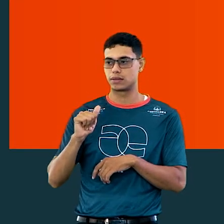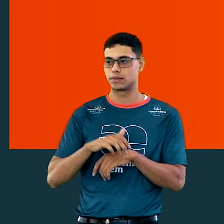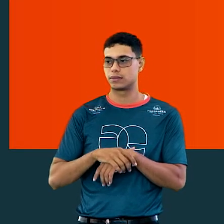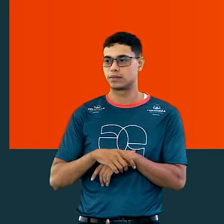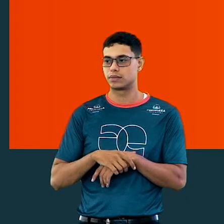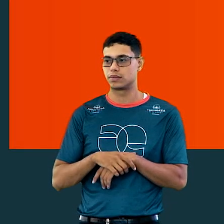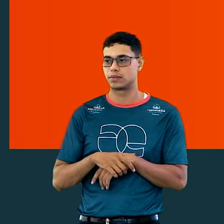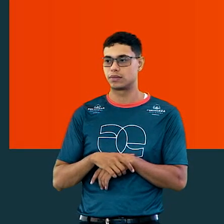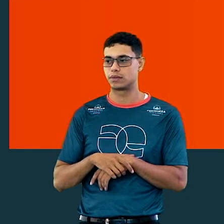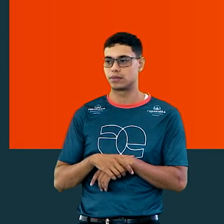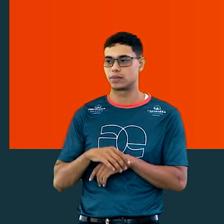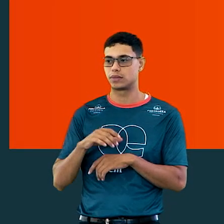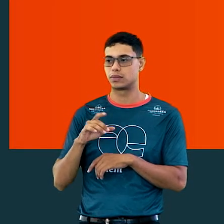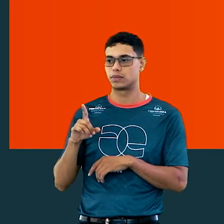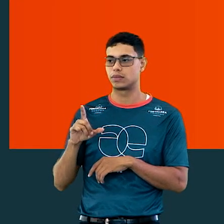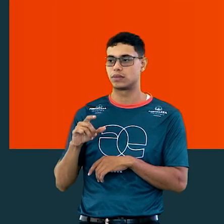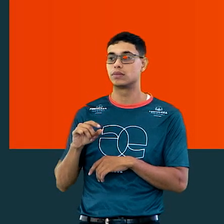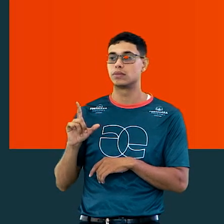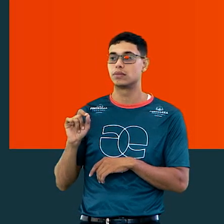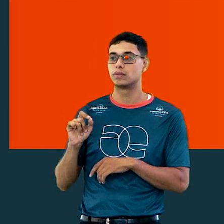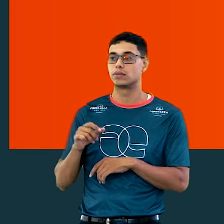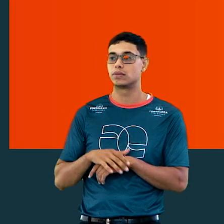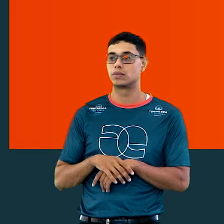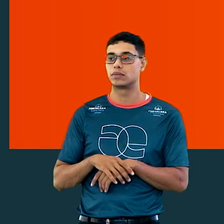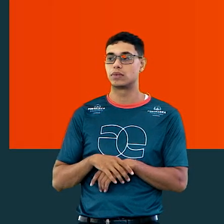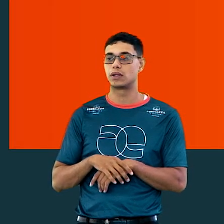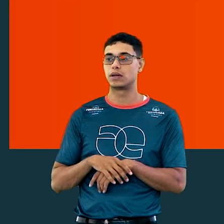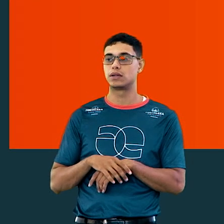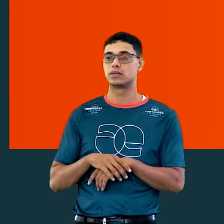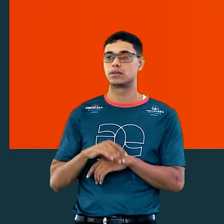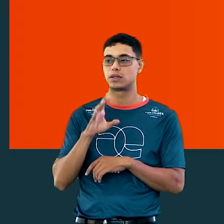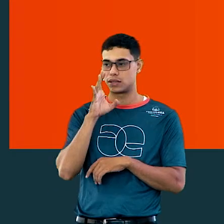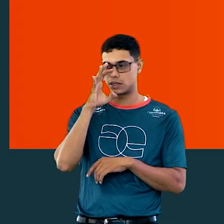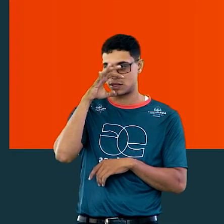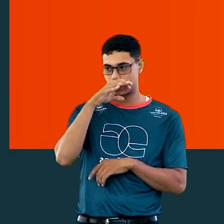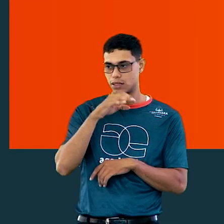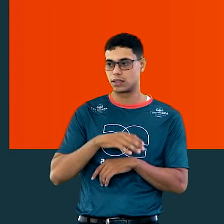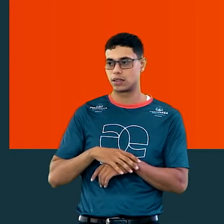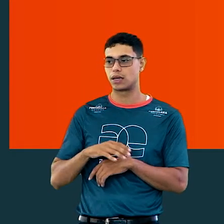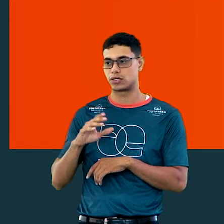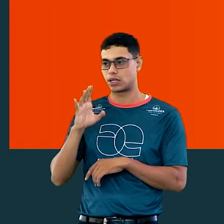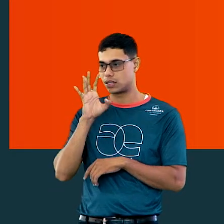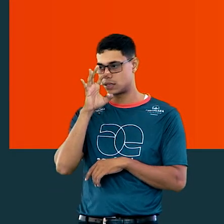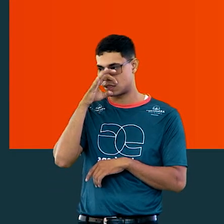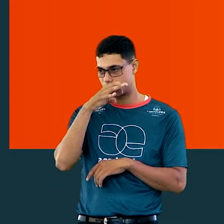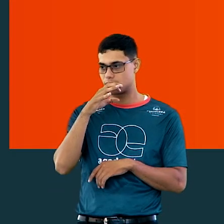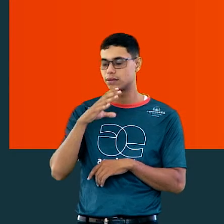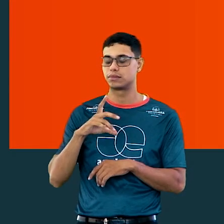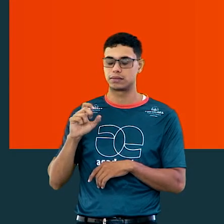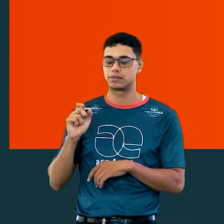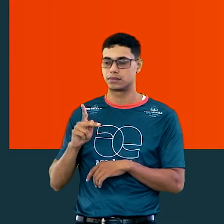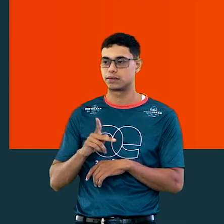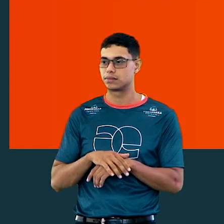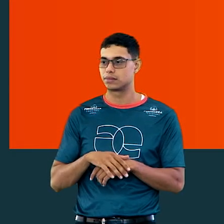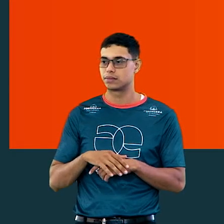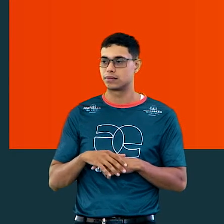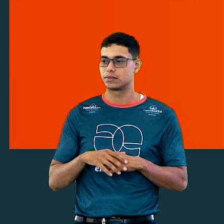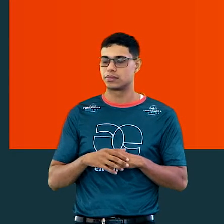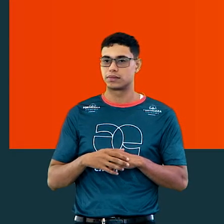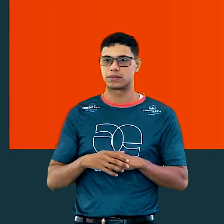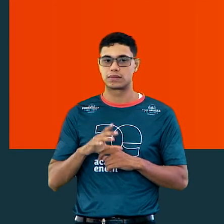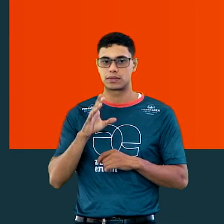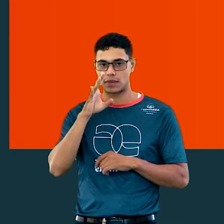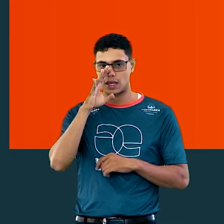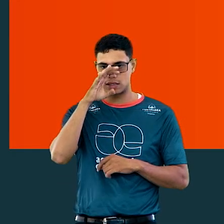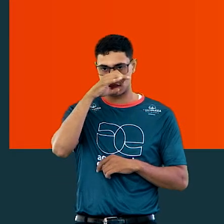o ponto do gráfico que eu escolha? Importa o ponto? Você escolhe qualquer um, que a razão será a mesma.